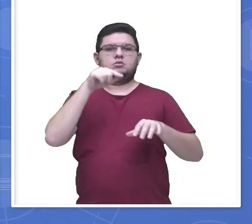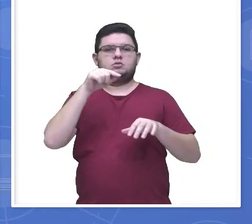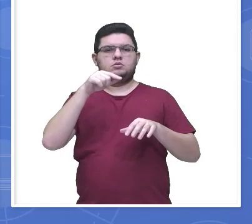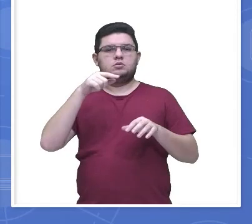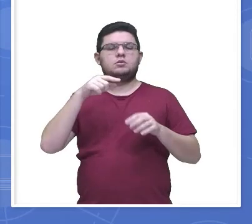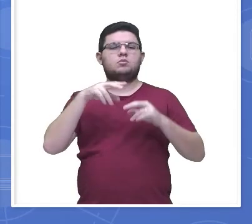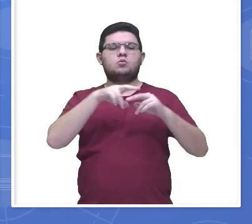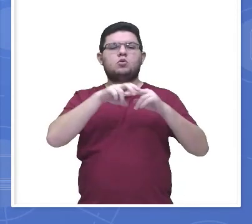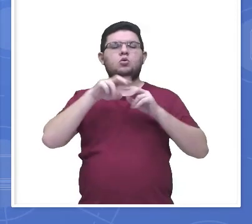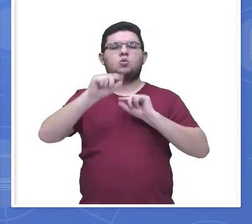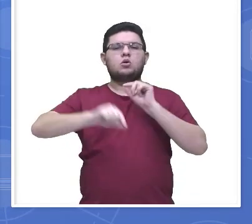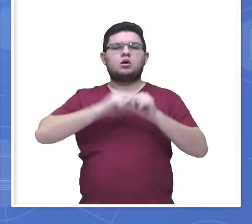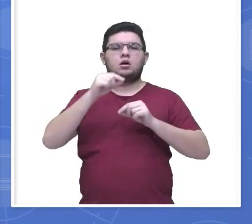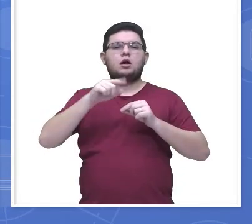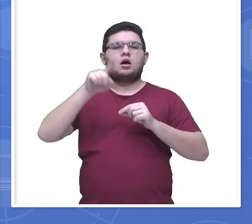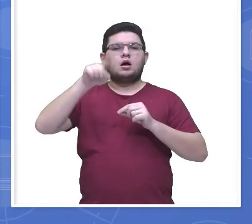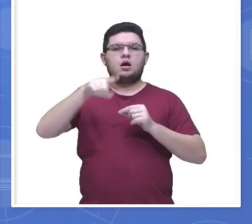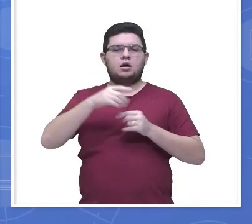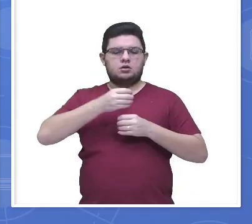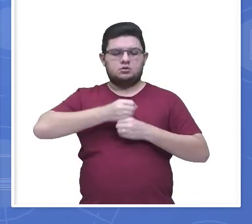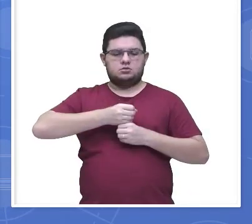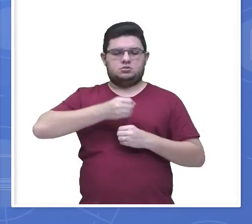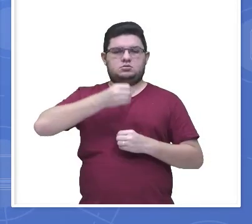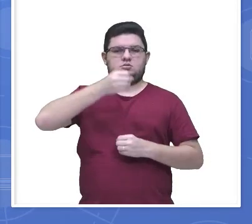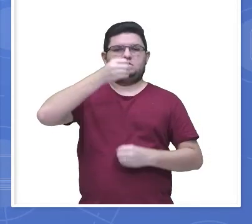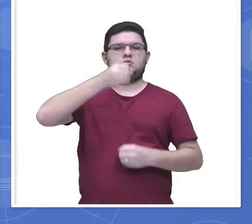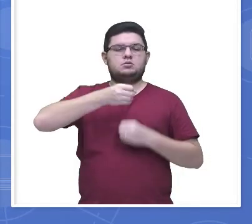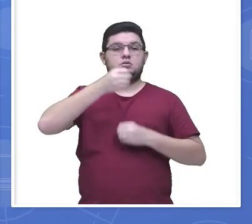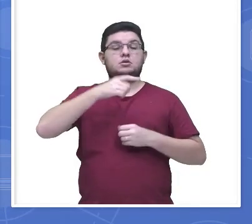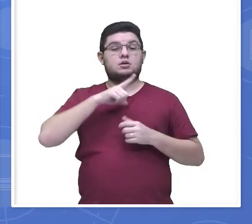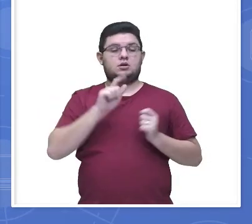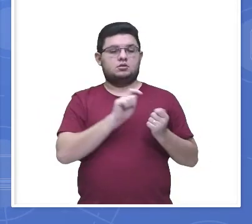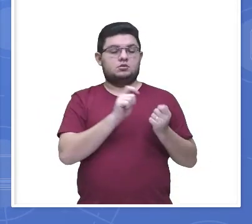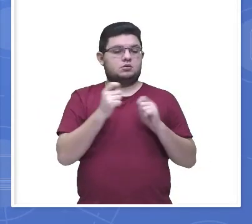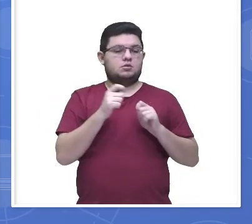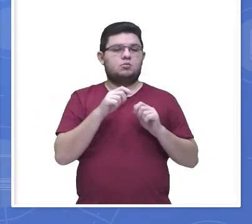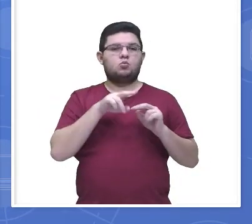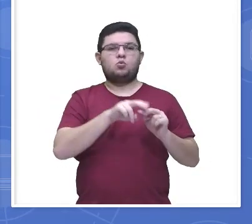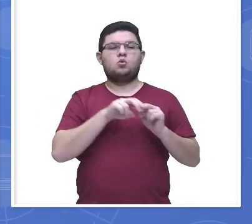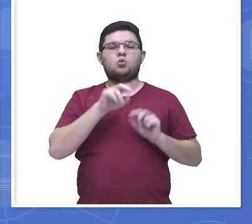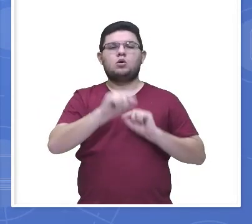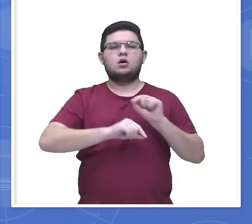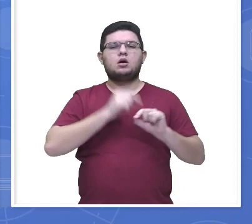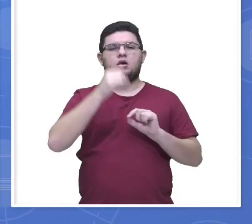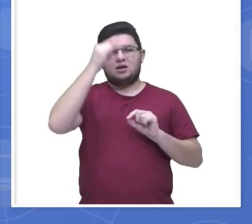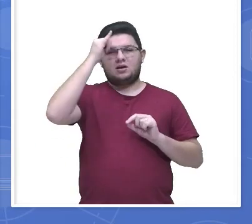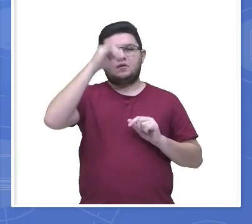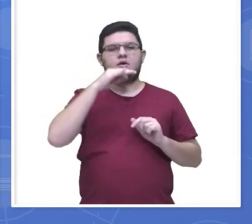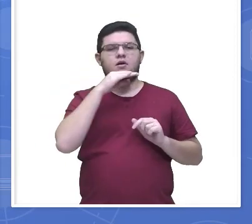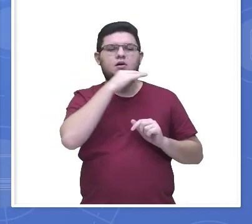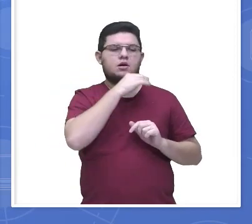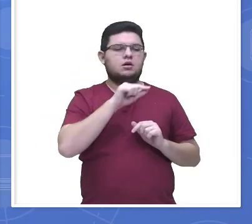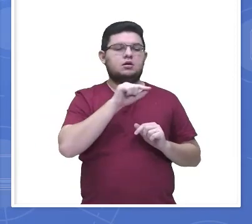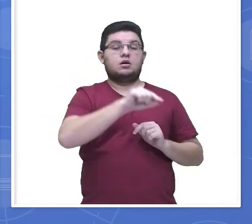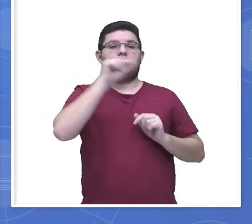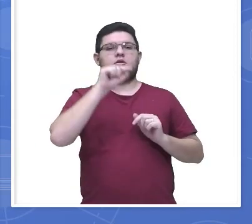né? Essa mensagem ela foi interpretada ali pela medula espinhal para que você não se queimasse. E aí você depois é que sente